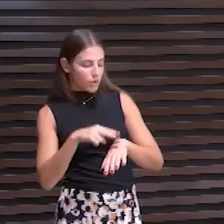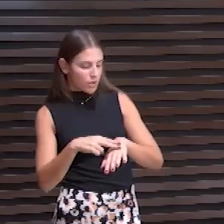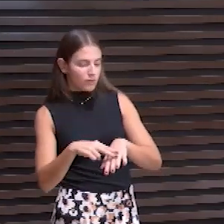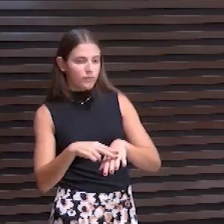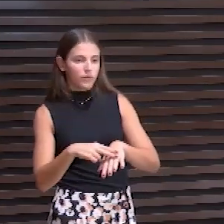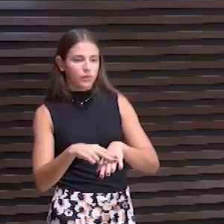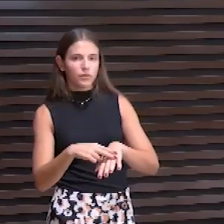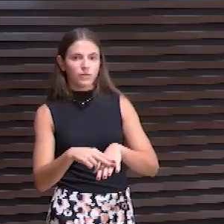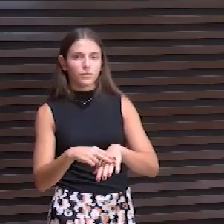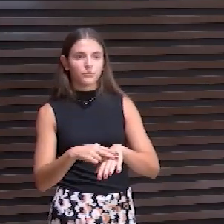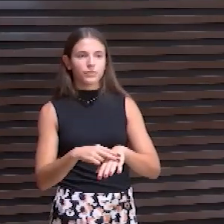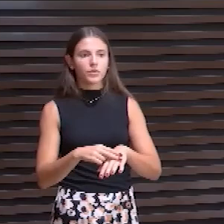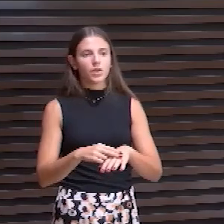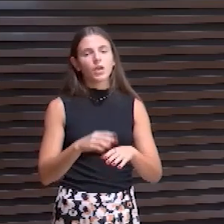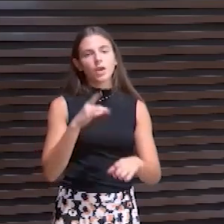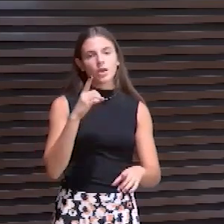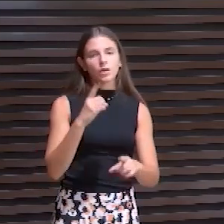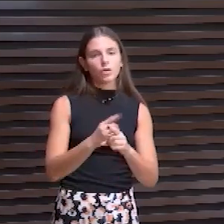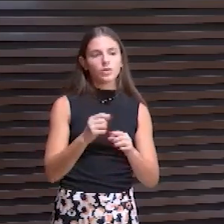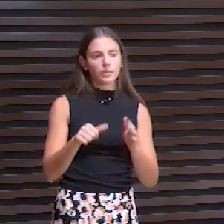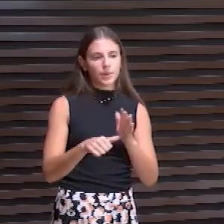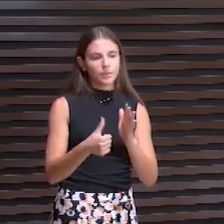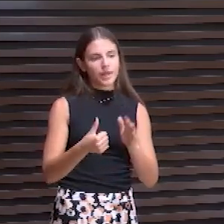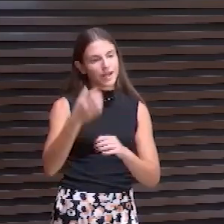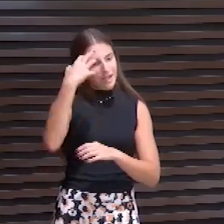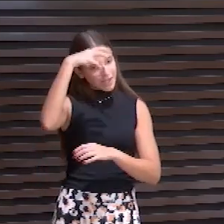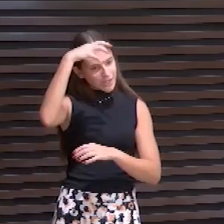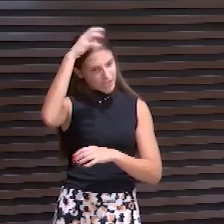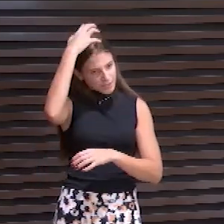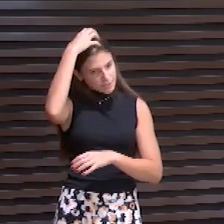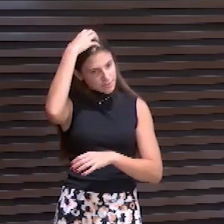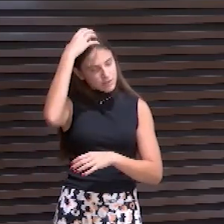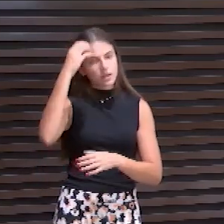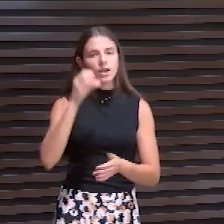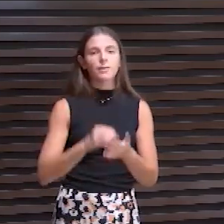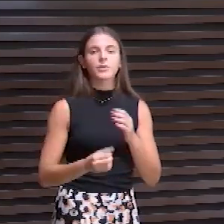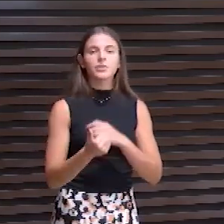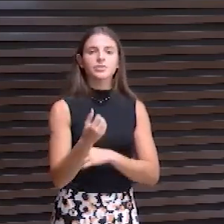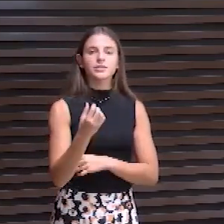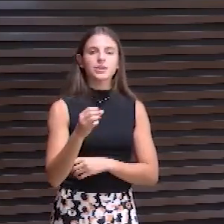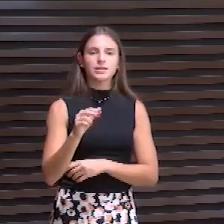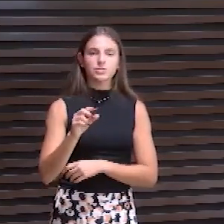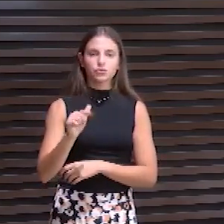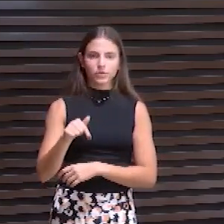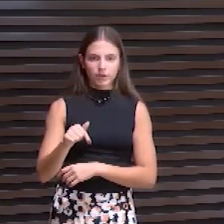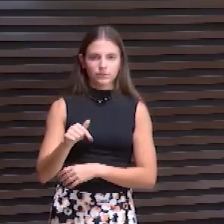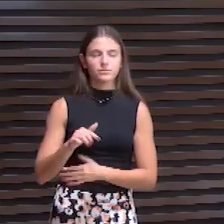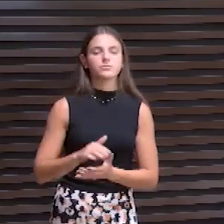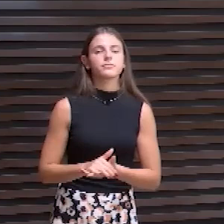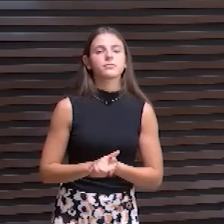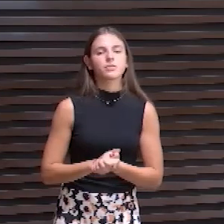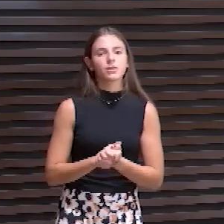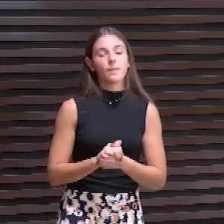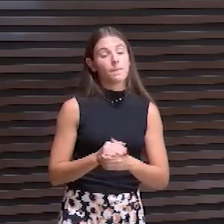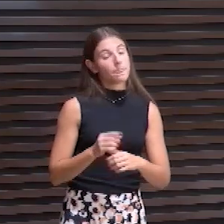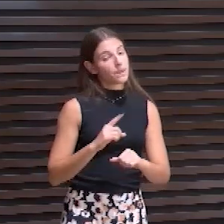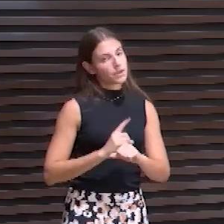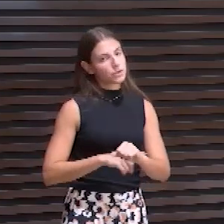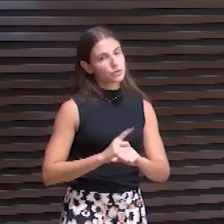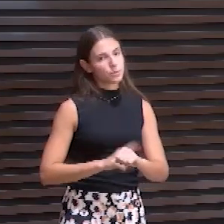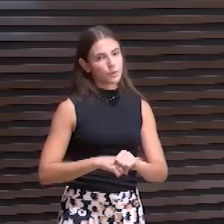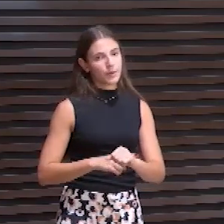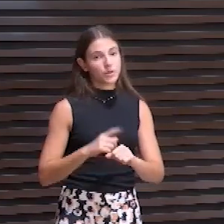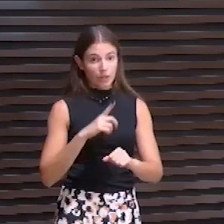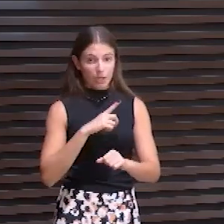Reis, capítulo 17. Naquele momento, nessa história que está na nossa